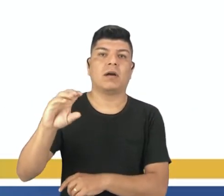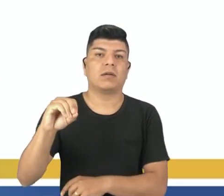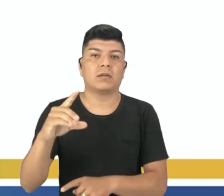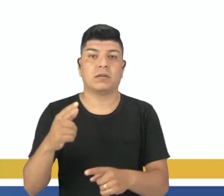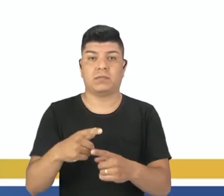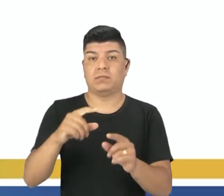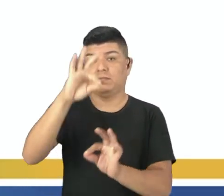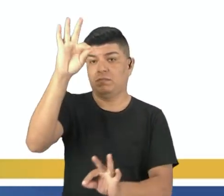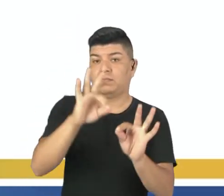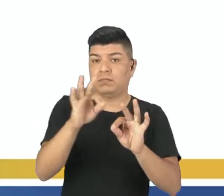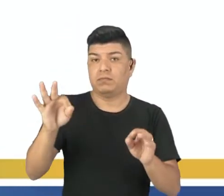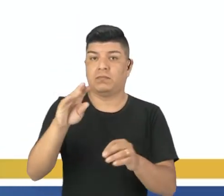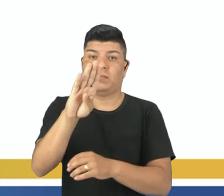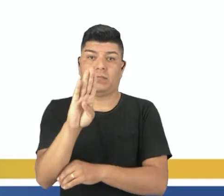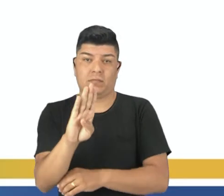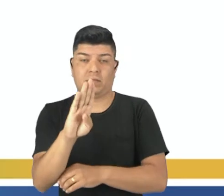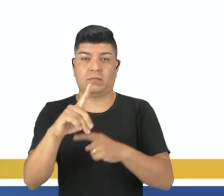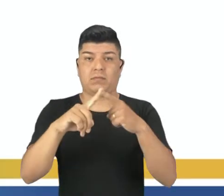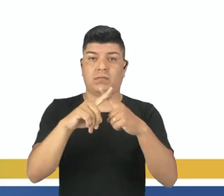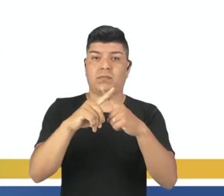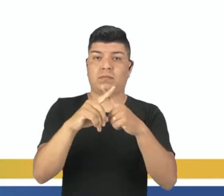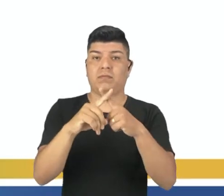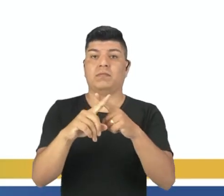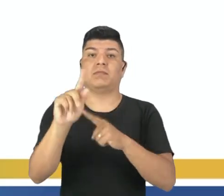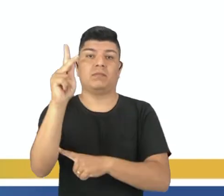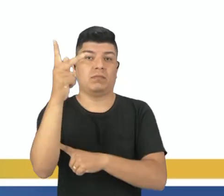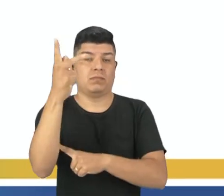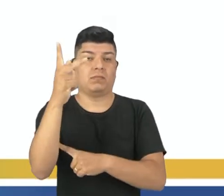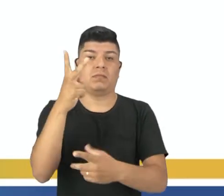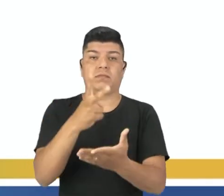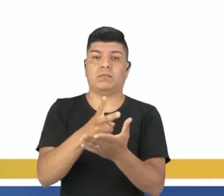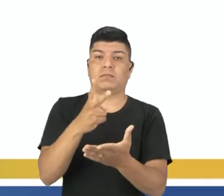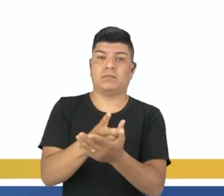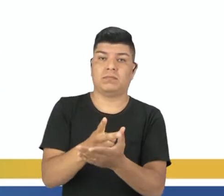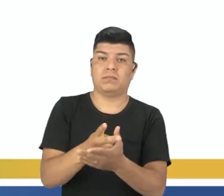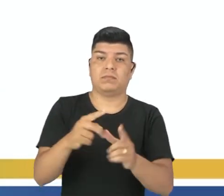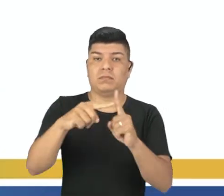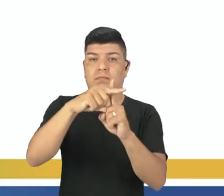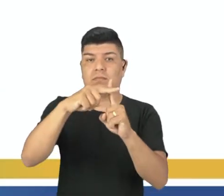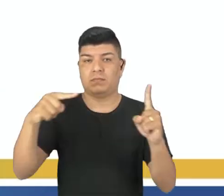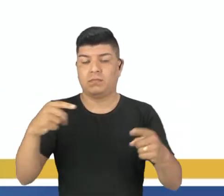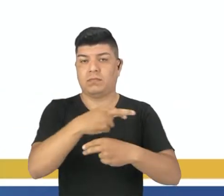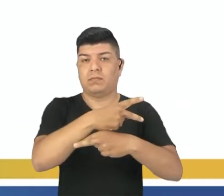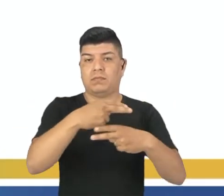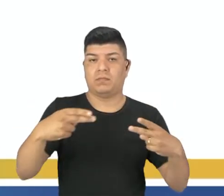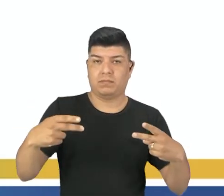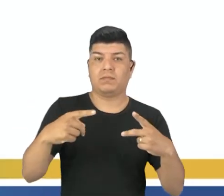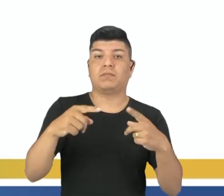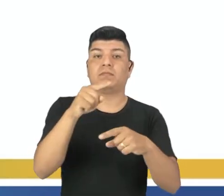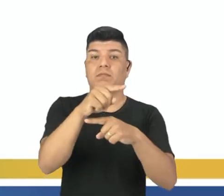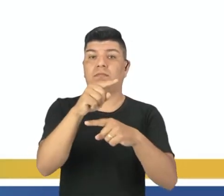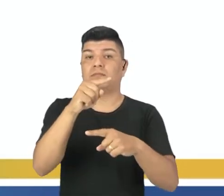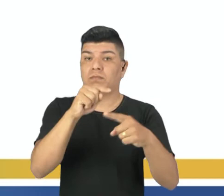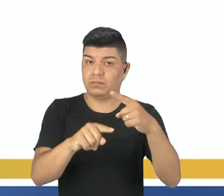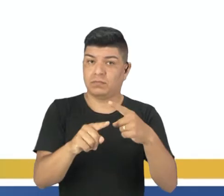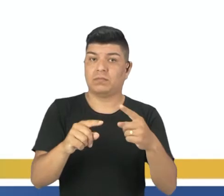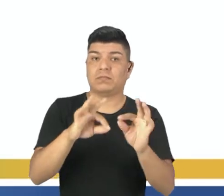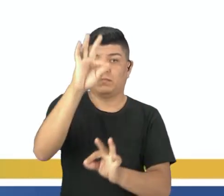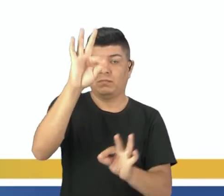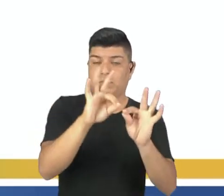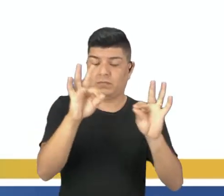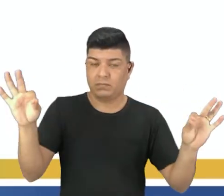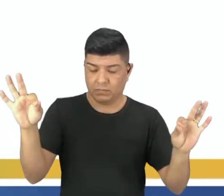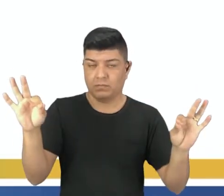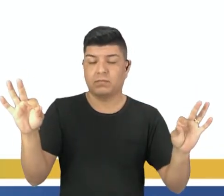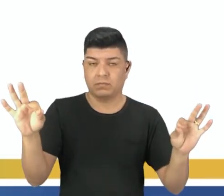das medidas né de sua base altura e a medida da área de um losango é sempre dado pela metade do produto né das medidas aí de suas diagonais